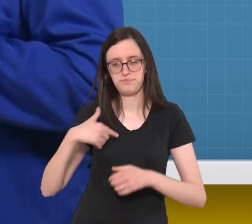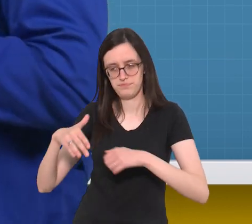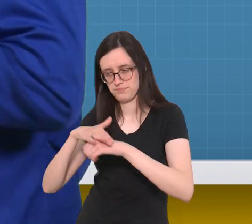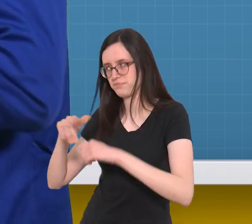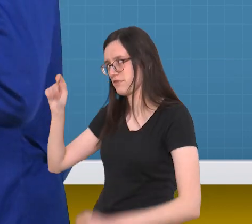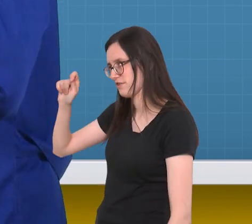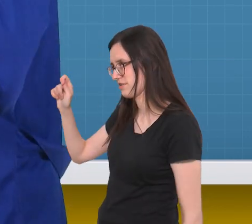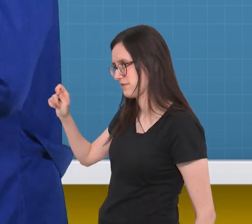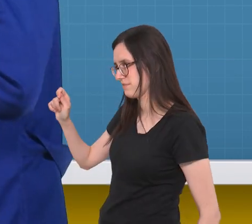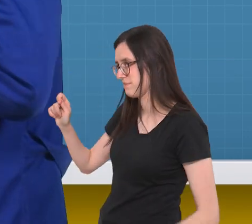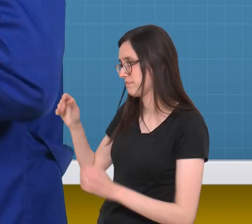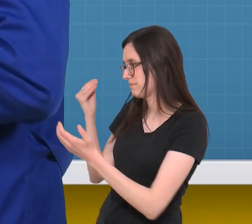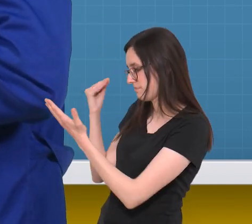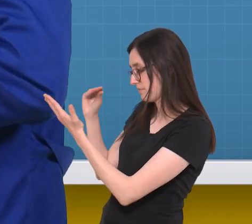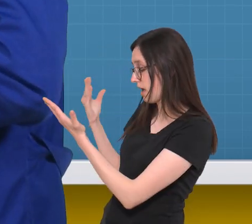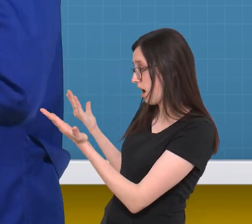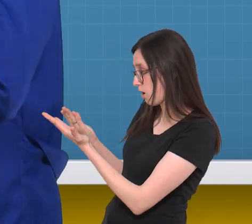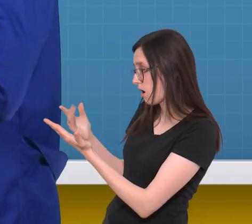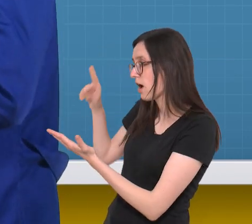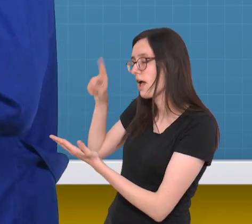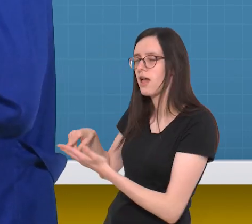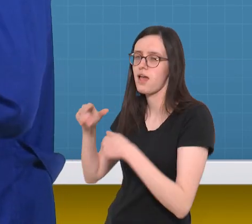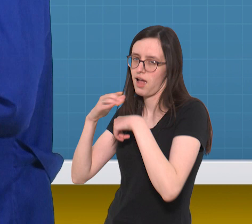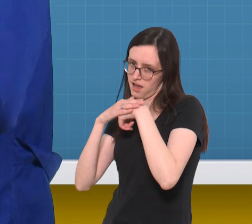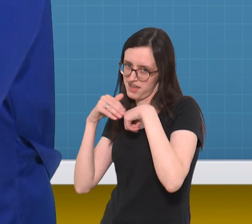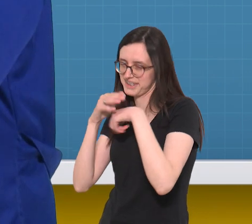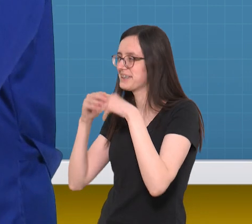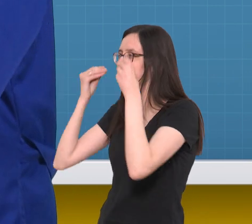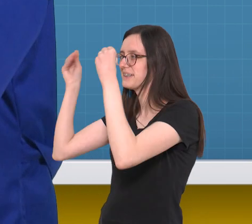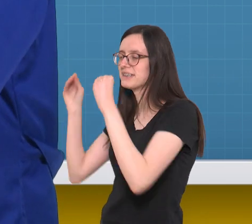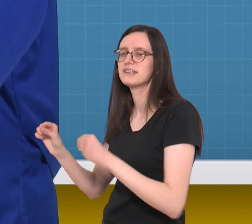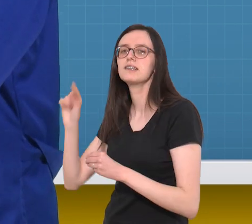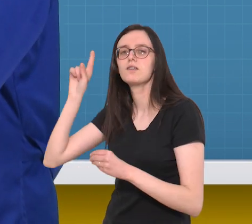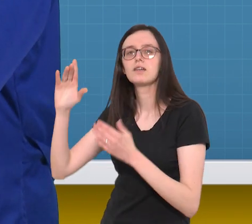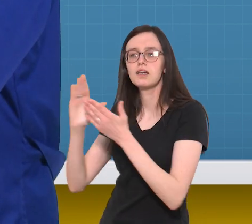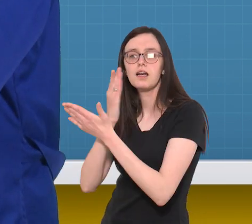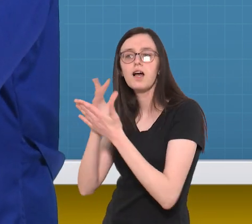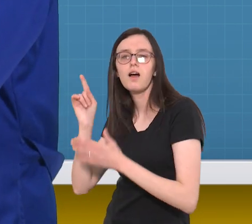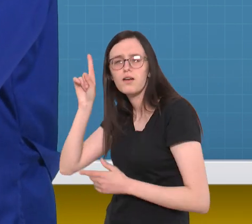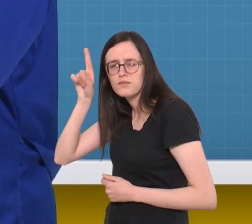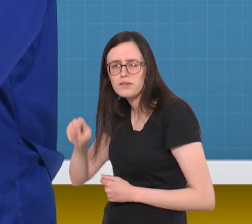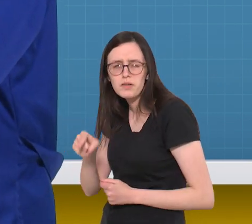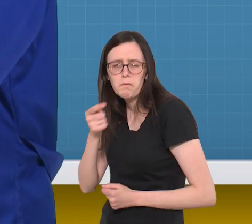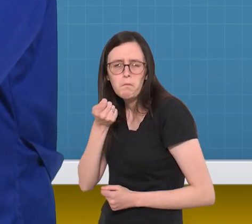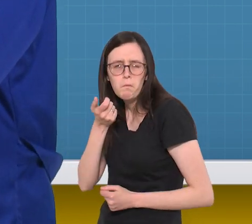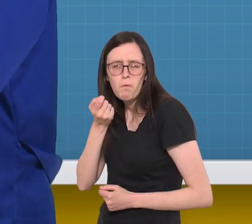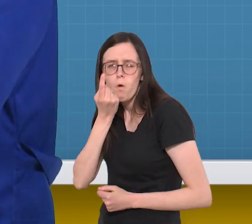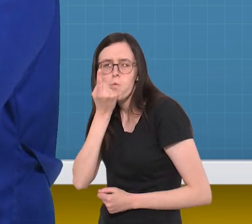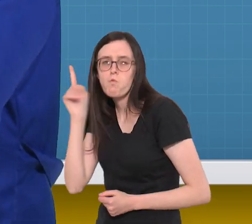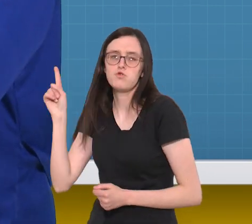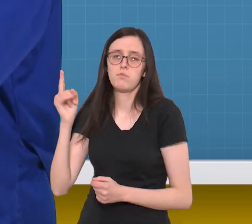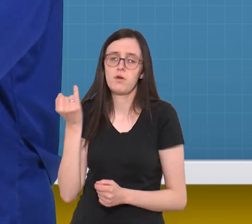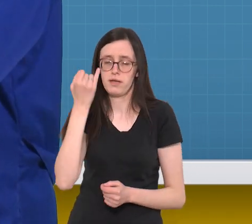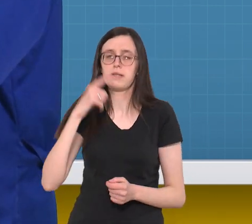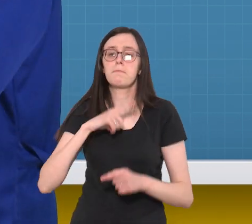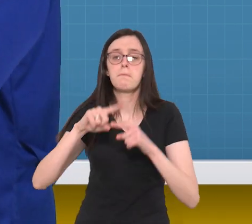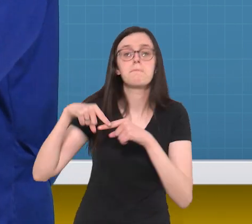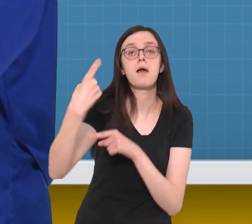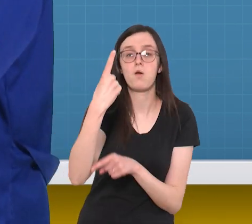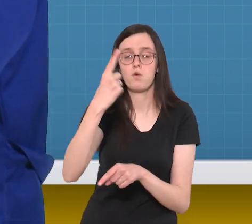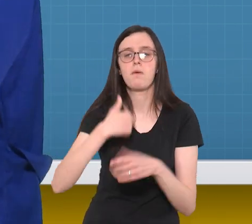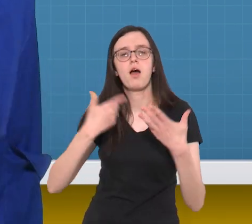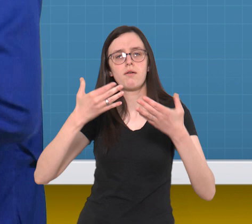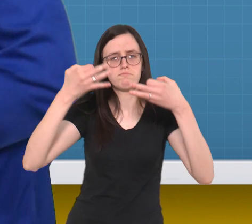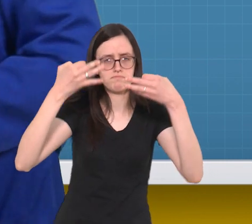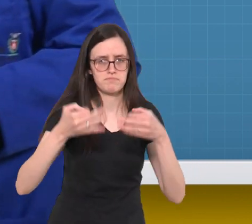assistente. Senhor Giz, registra agora com bastante carinho que estamos chegando aí quase o último problema. Ainda tem mais uns, mas